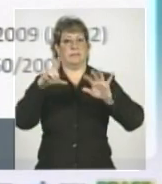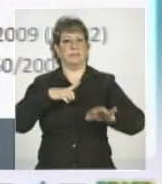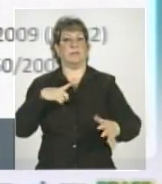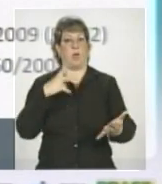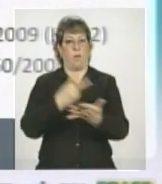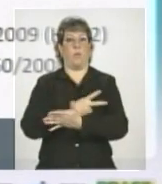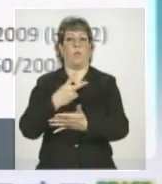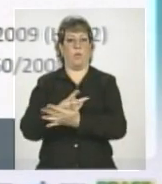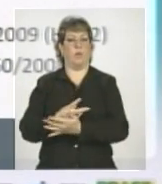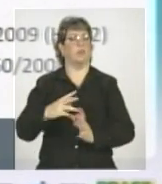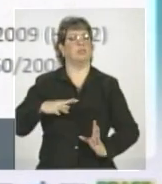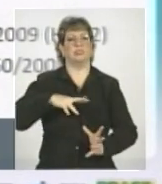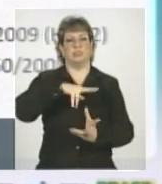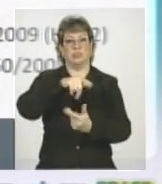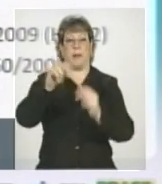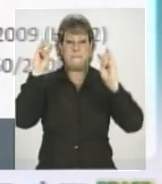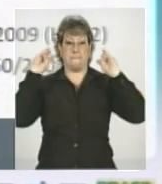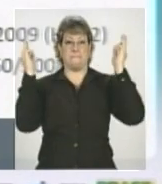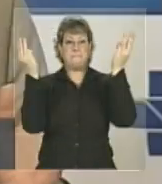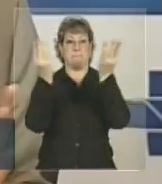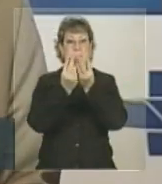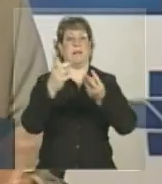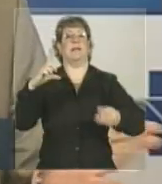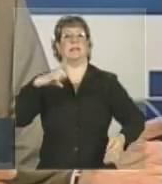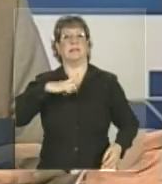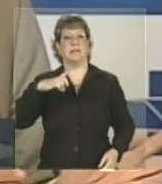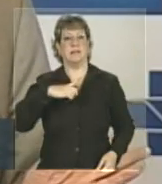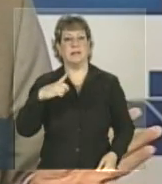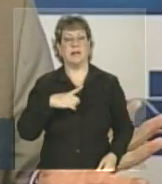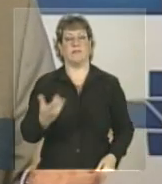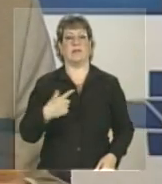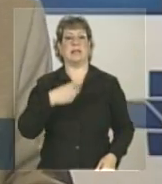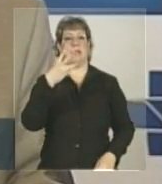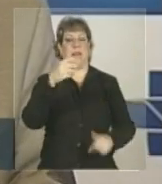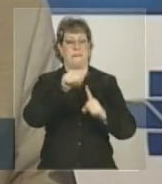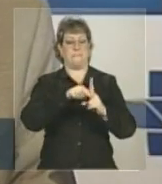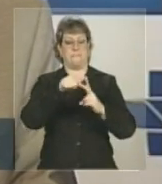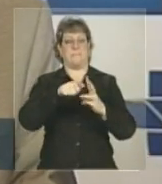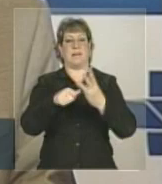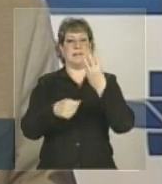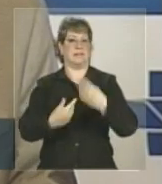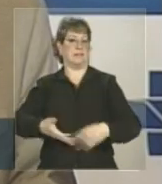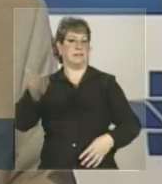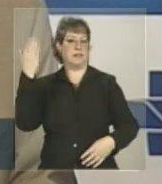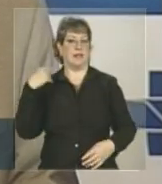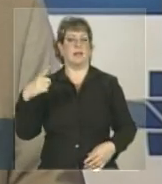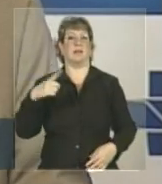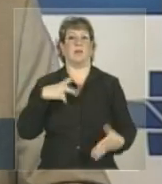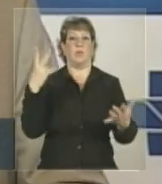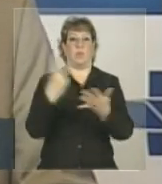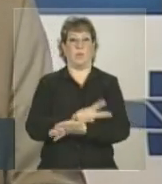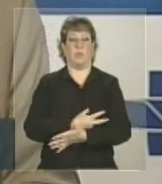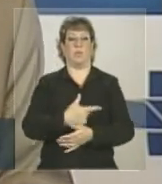vários países do mundo. Né? No México, a gente teve, há 3 meses atrás, um recrudescimento com